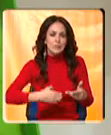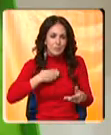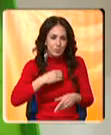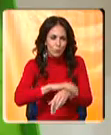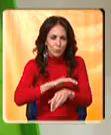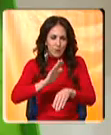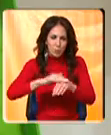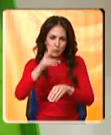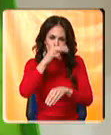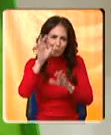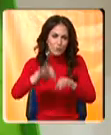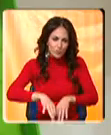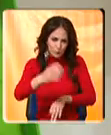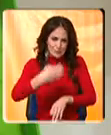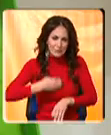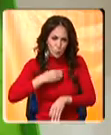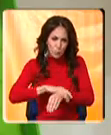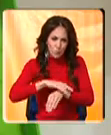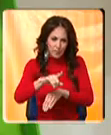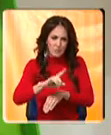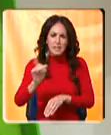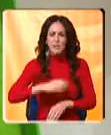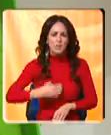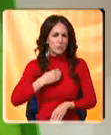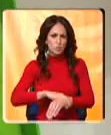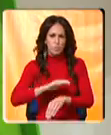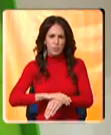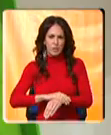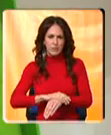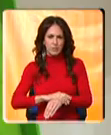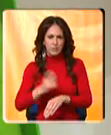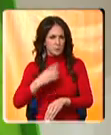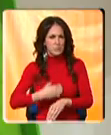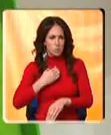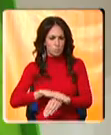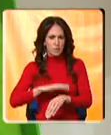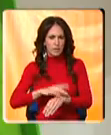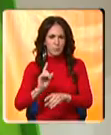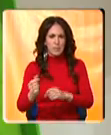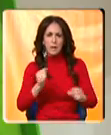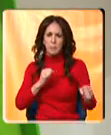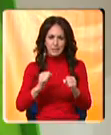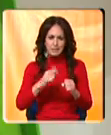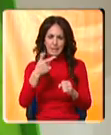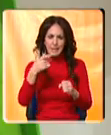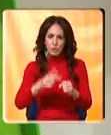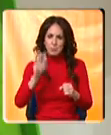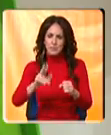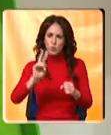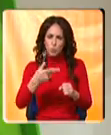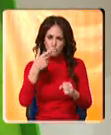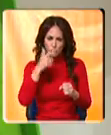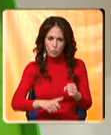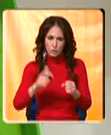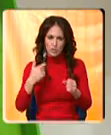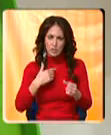do vosso relacionamento? Não, não me sinto culpada. Porque para dançar o tango são precisos dois. Não